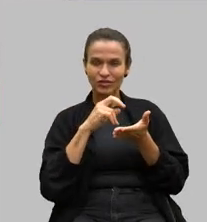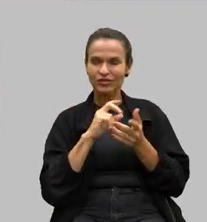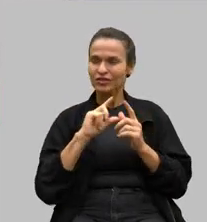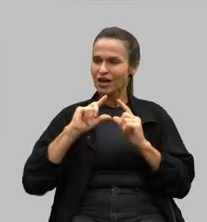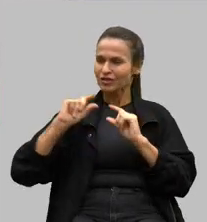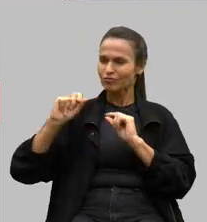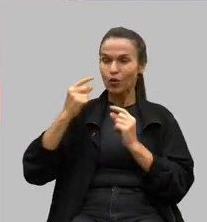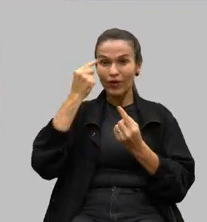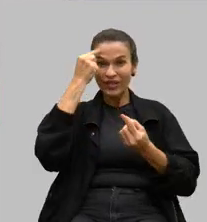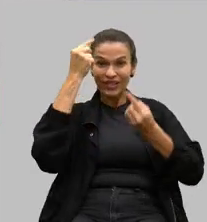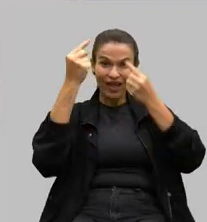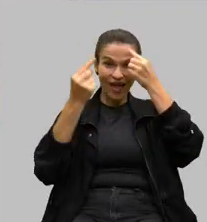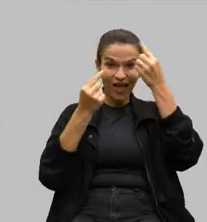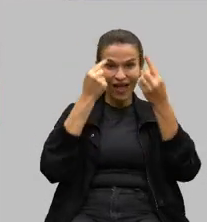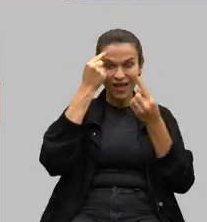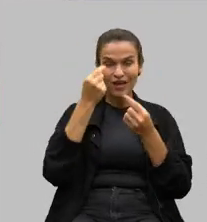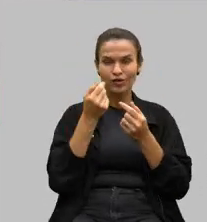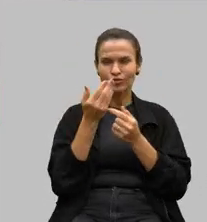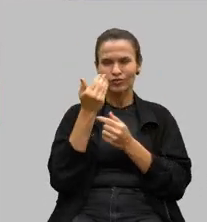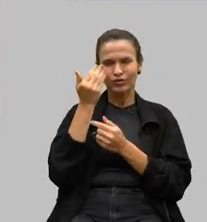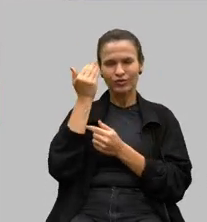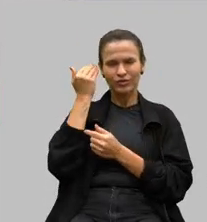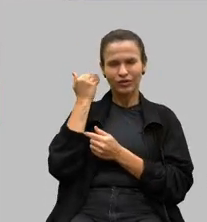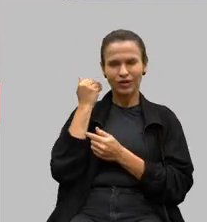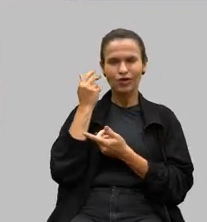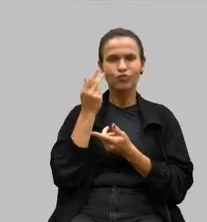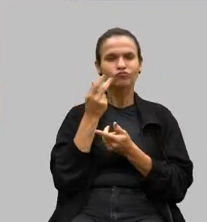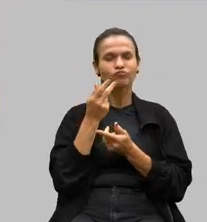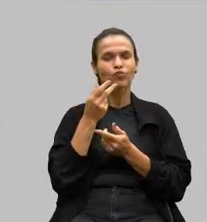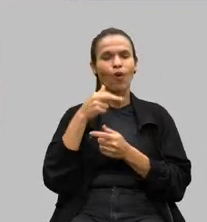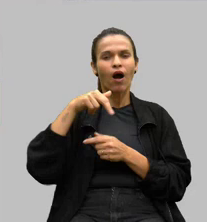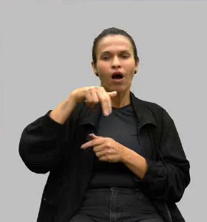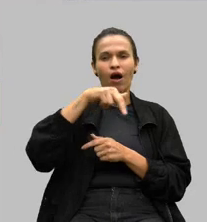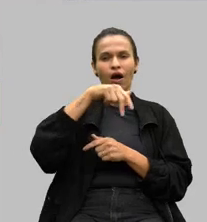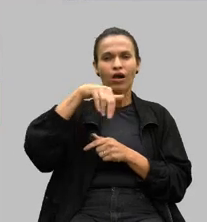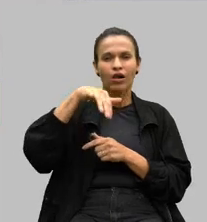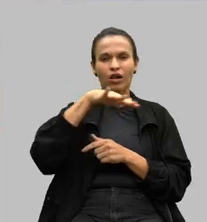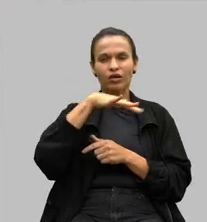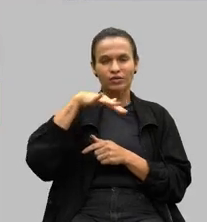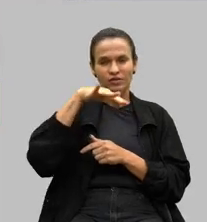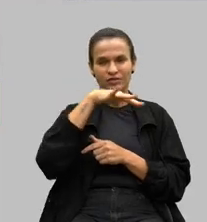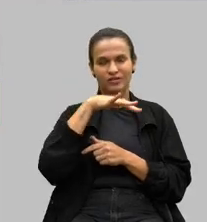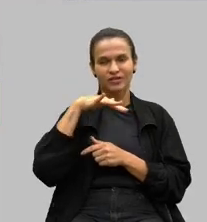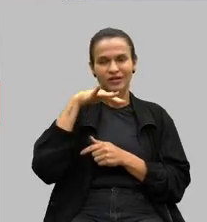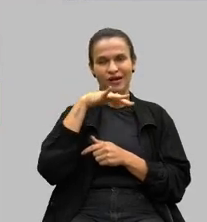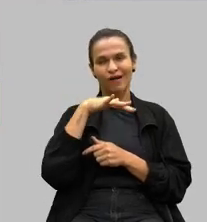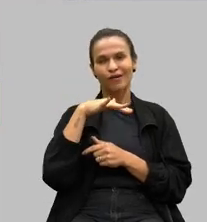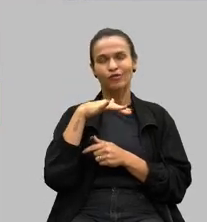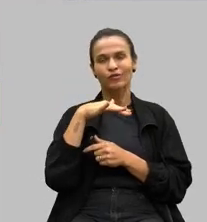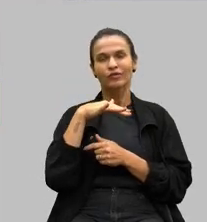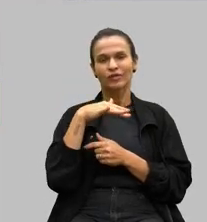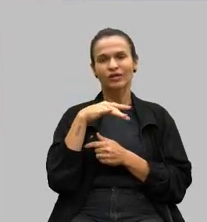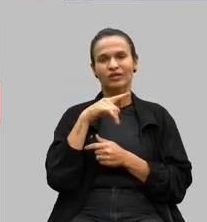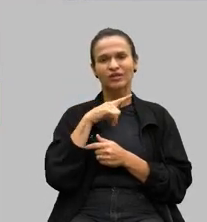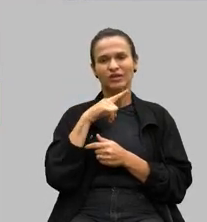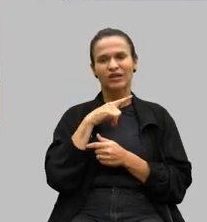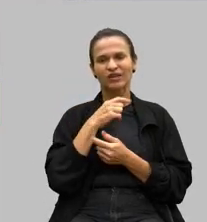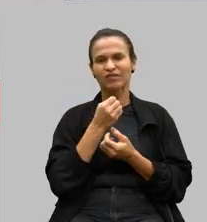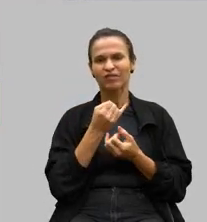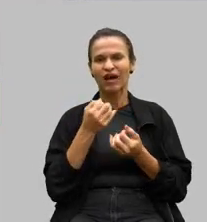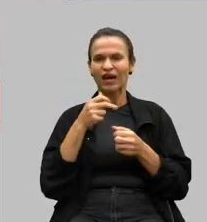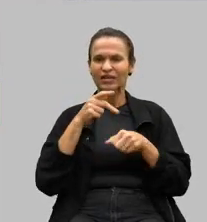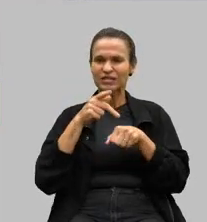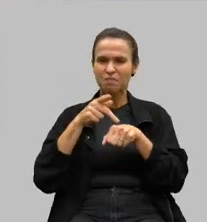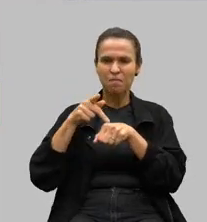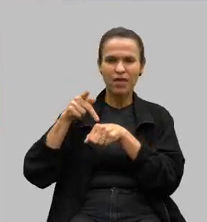ideia eu recentemente rodando ali na região de mantendo onde a gente tem eh muitas pedras e ali eu